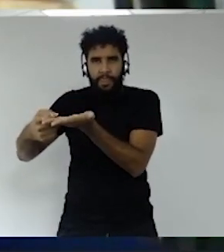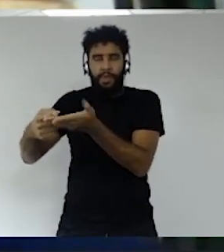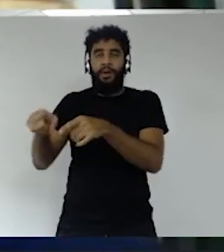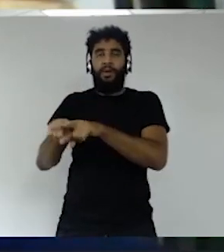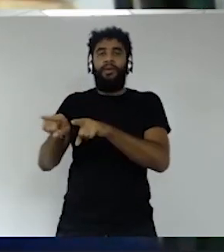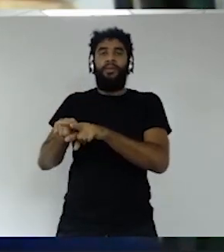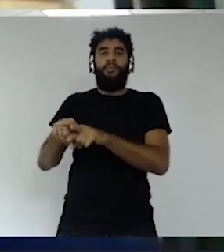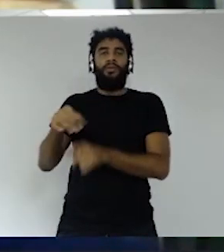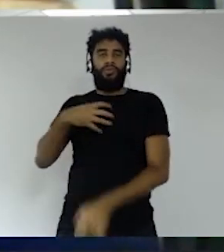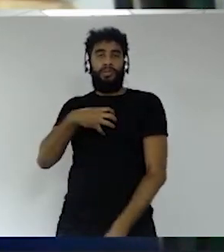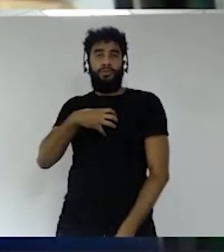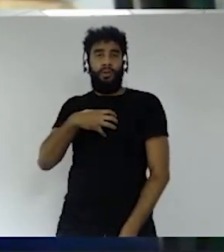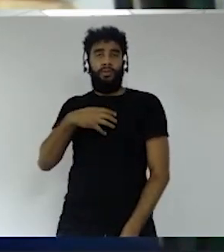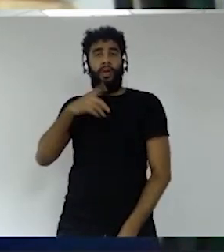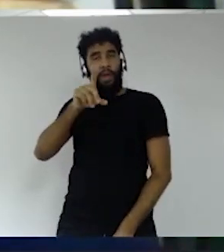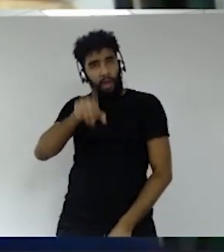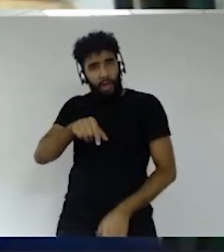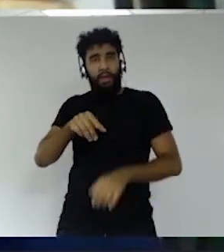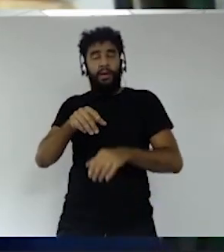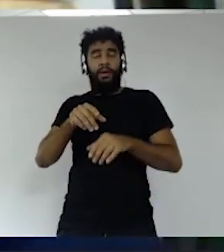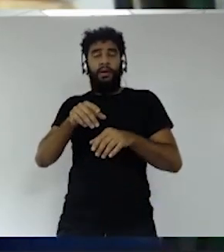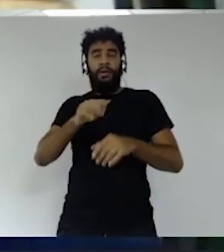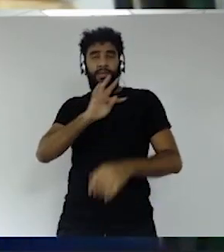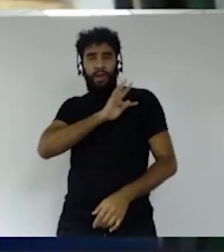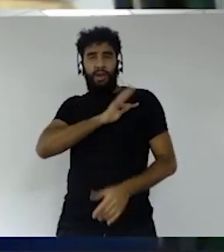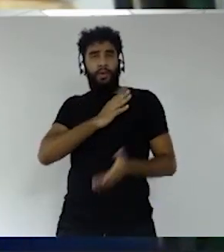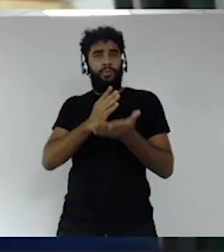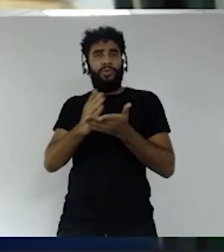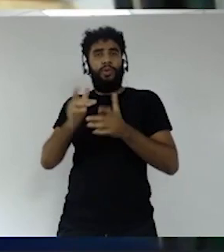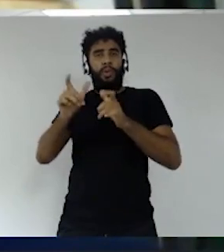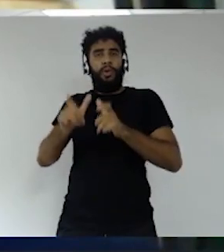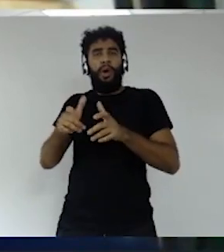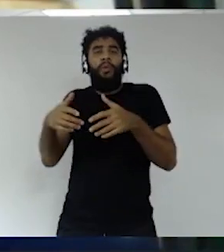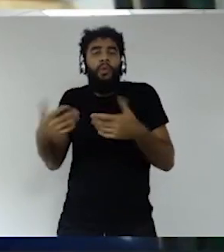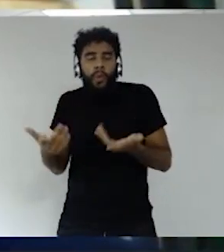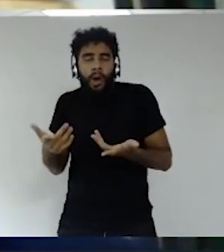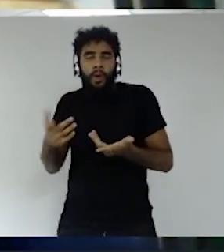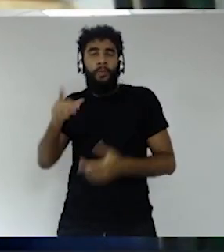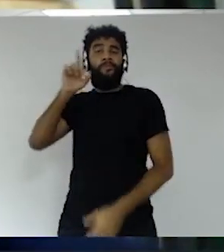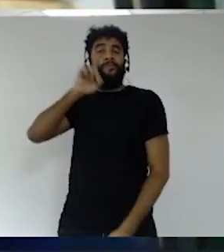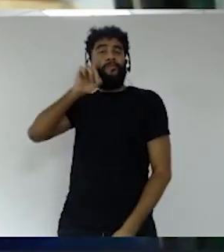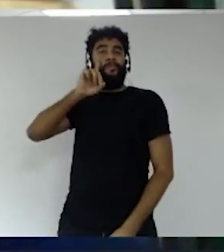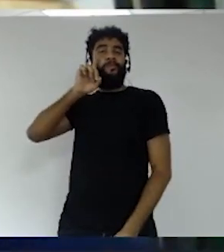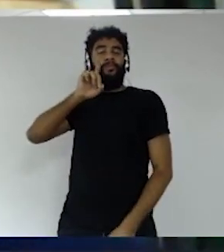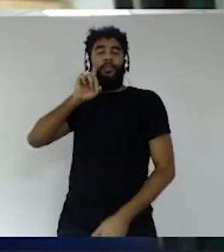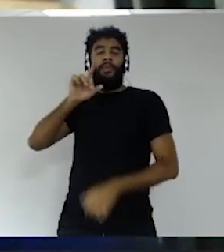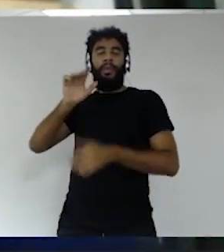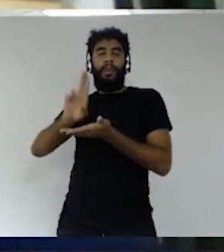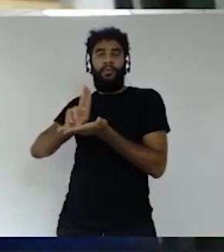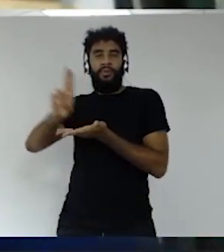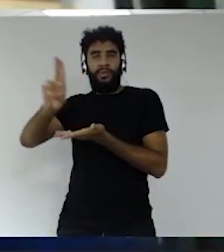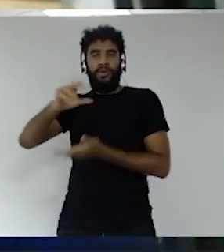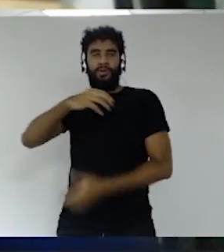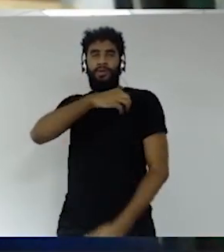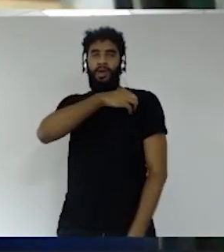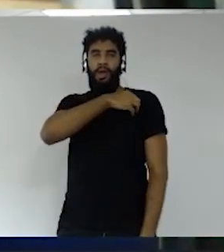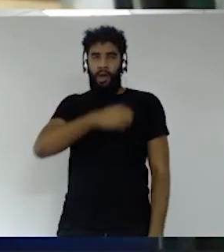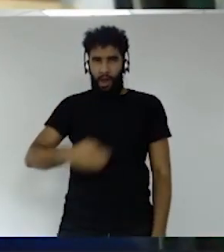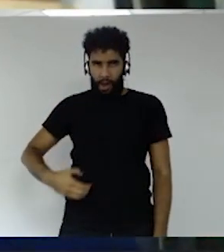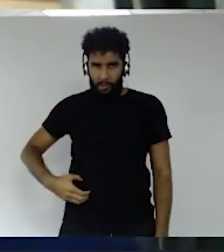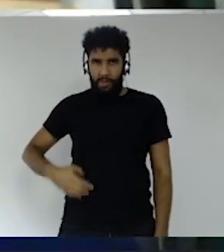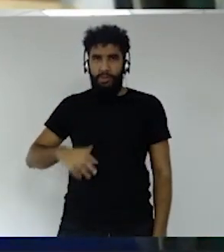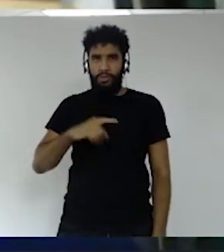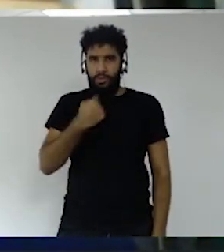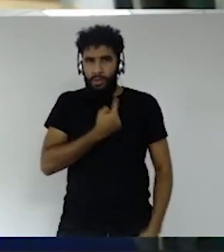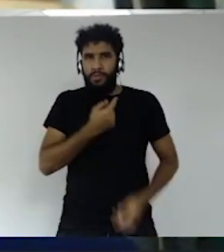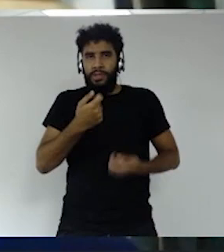validação de sentimentos, portanto, reformulação de mensagens agressivas, que às vezes acontecem, e nós precisamos saber lidar com elas.